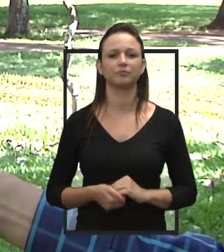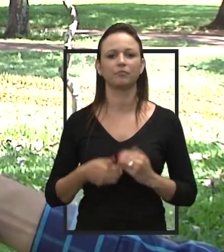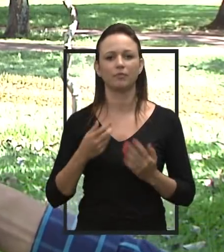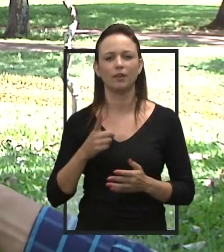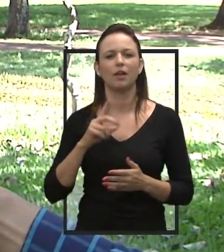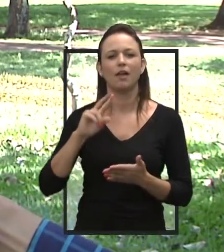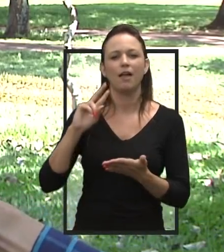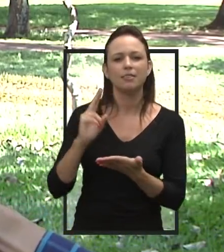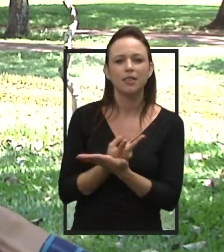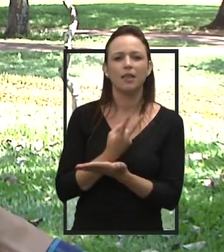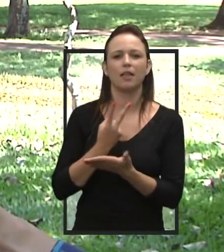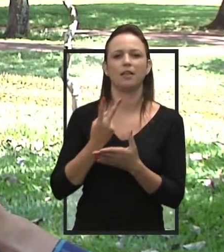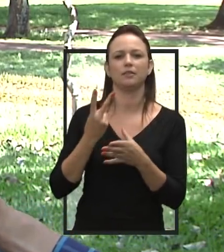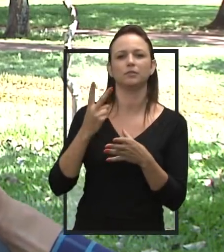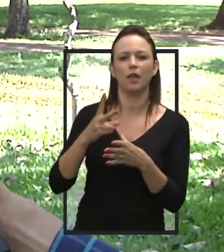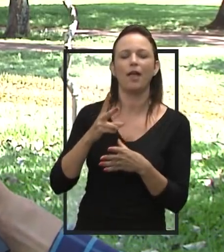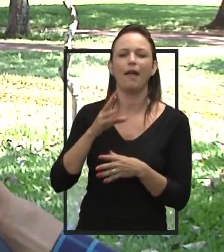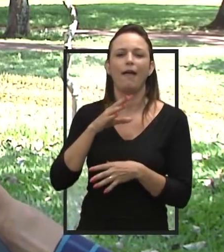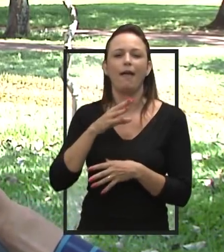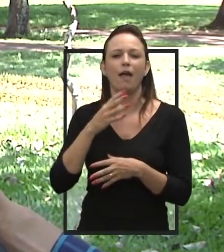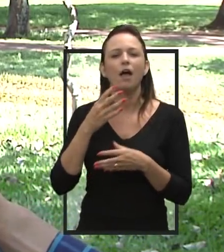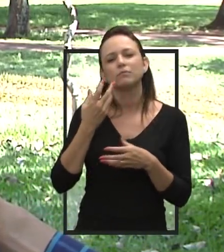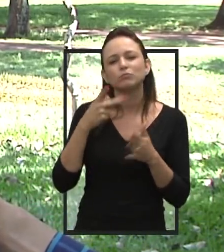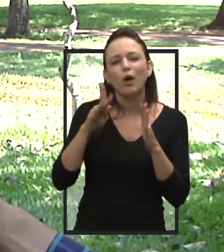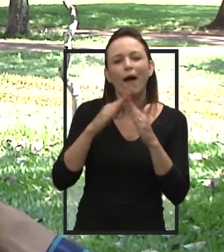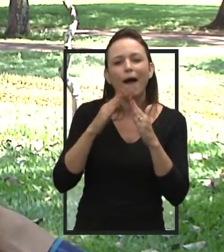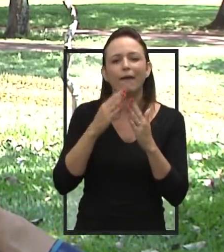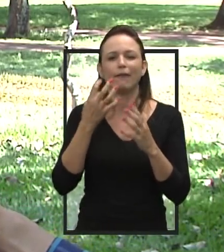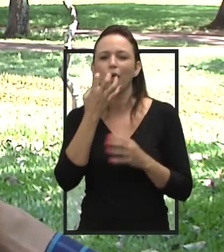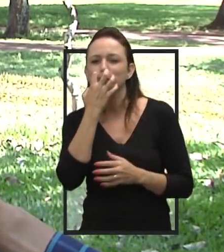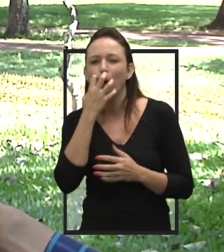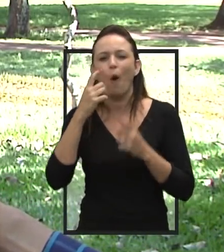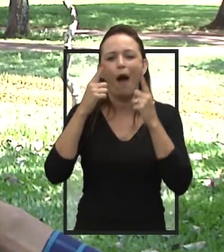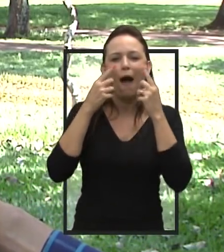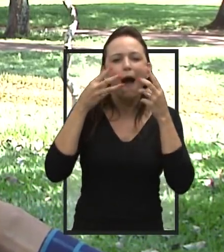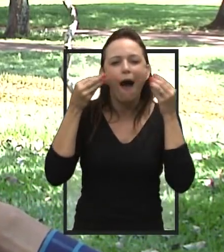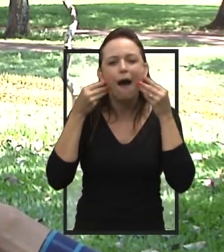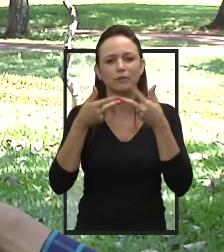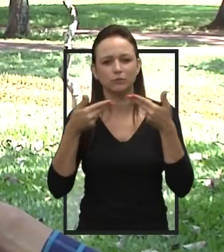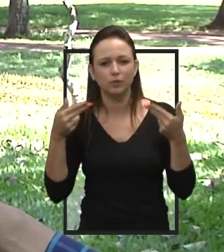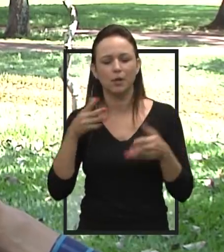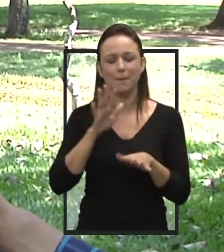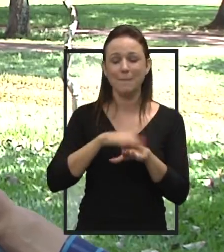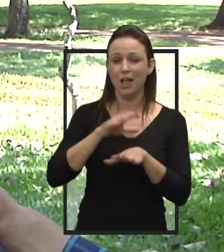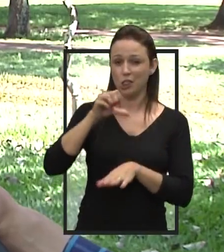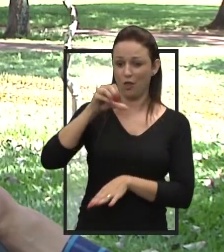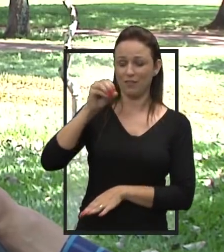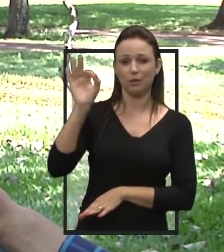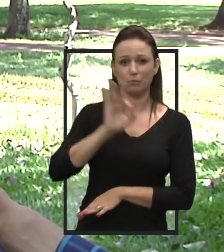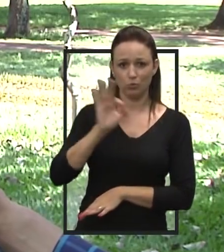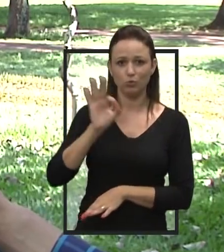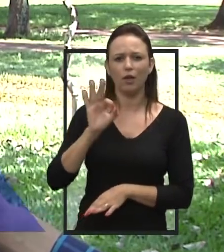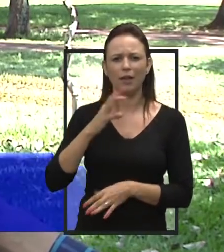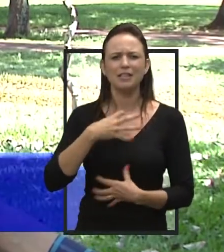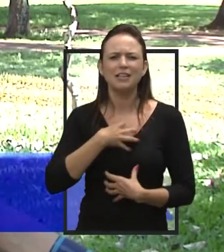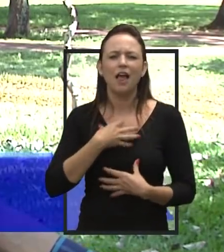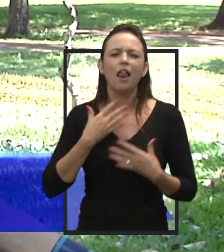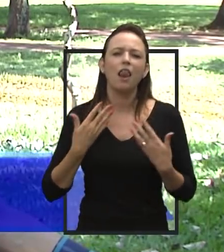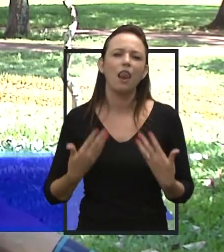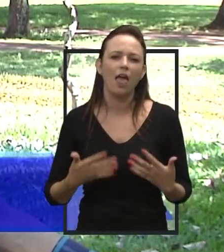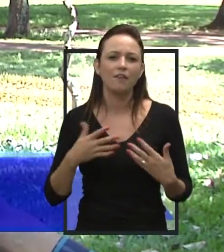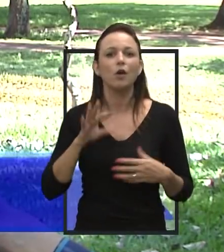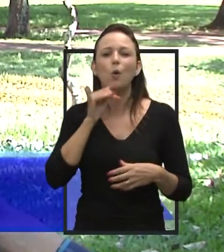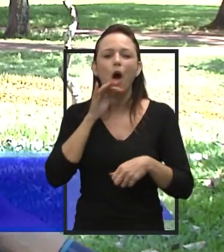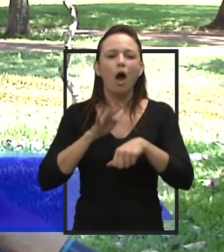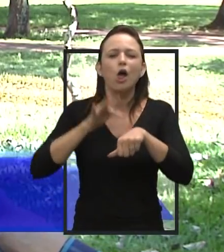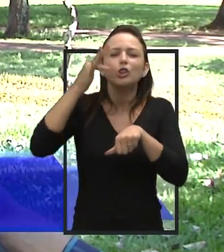No caso de acidentes com animais domésticos, novamente a maioria dos casos, mais de 90% dos casos, é o sintoma leve, o animal vai sentir